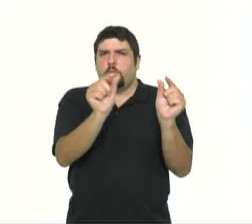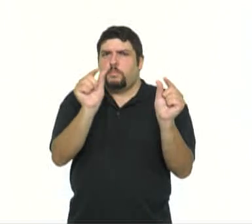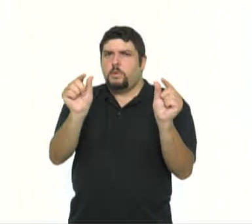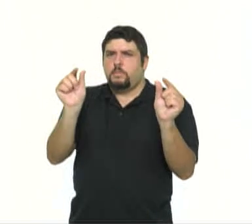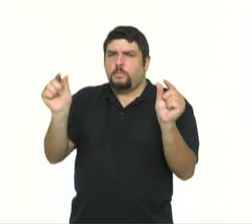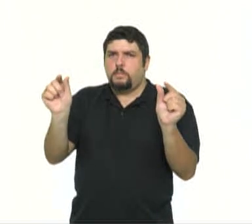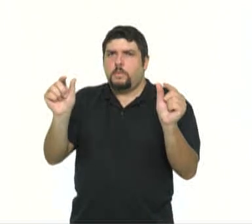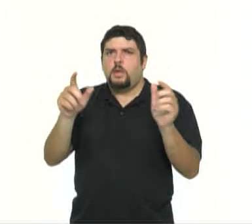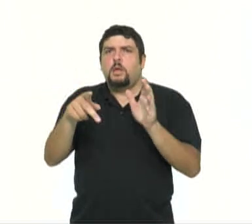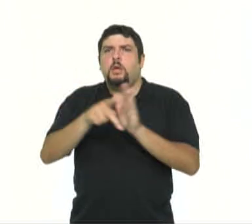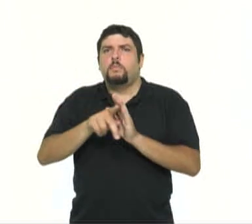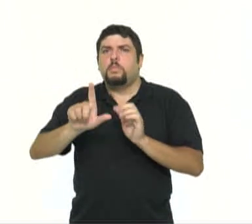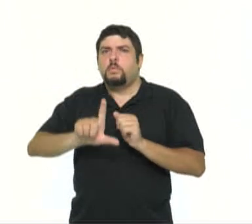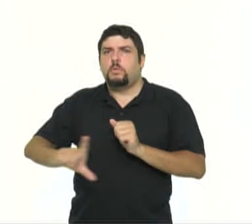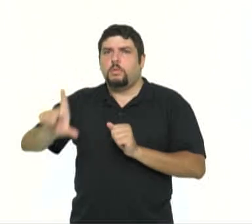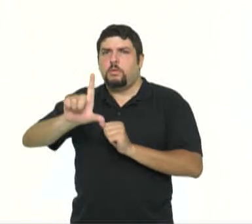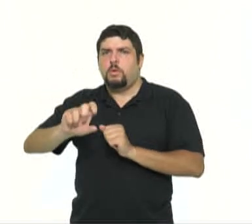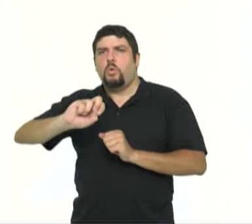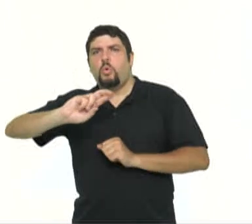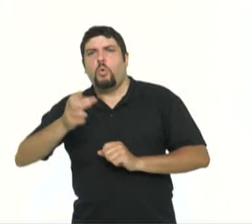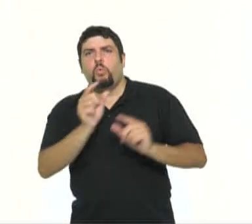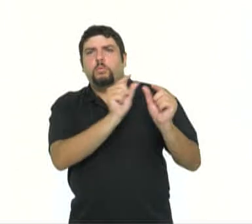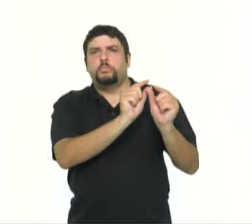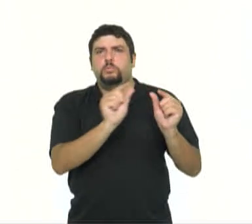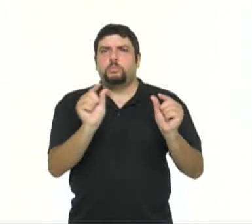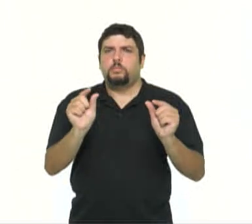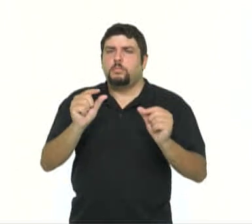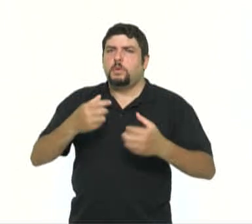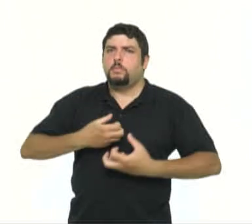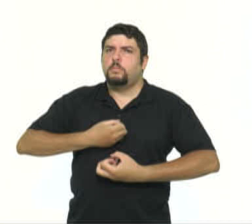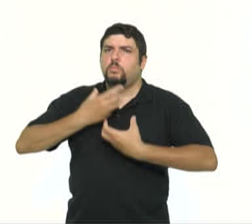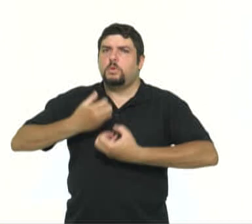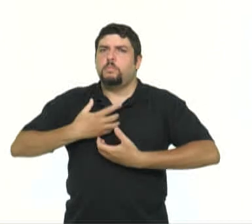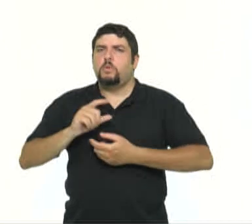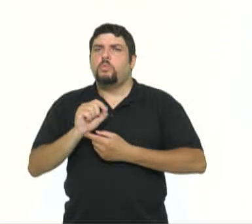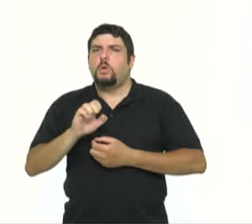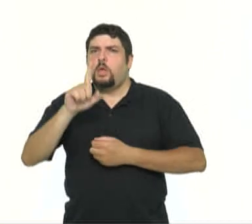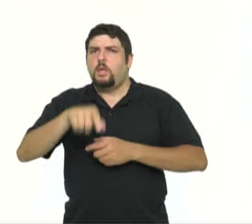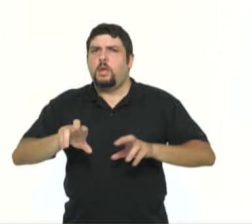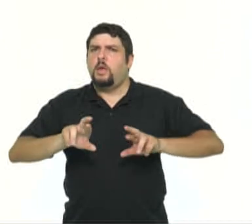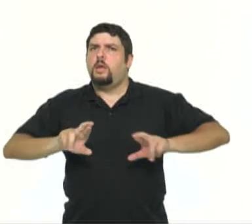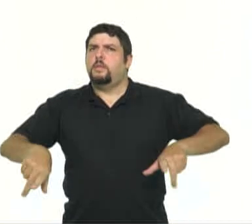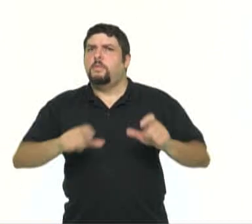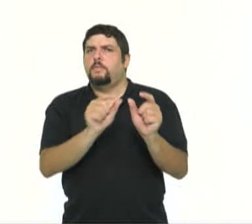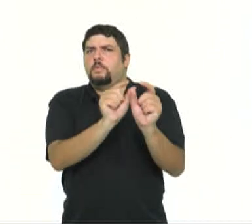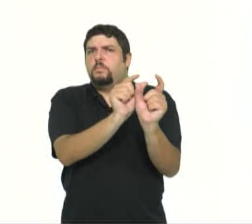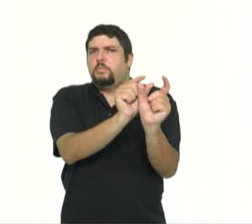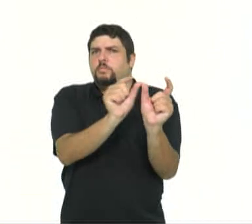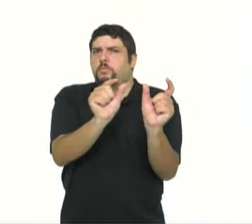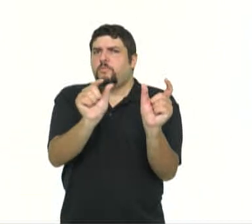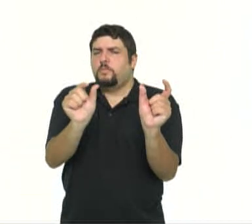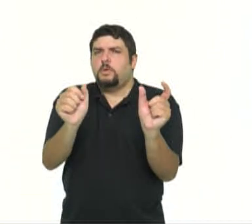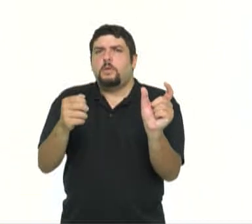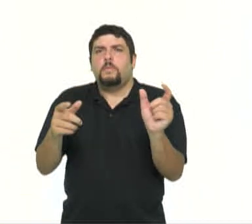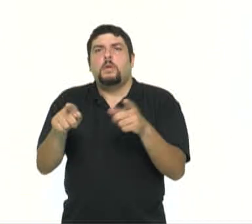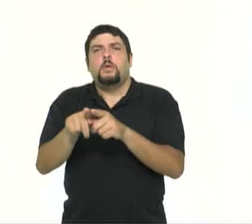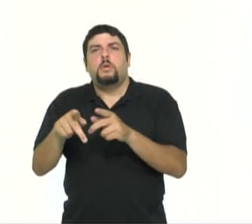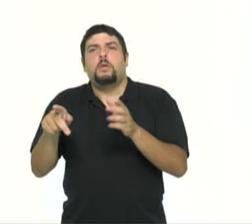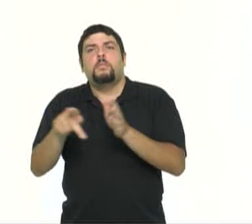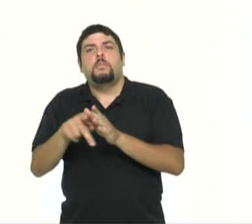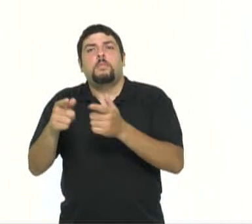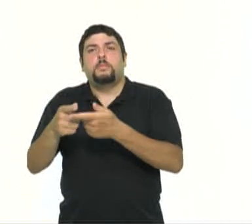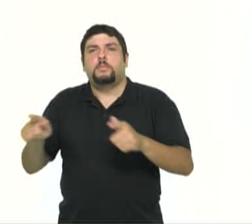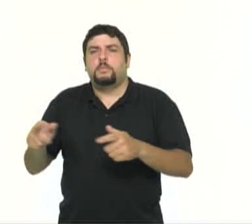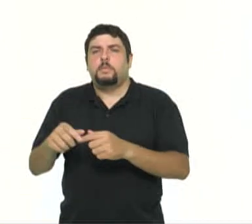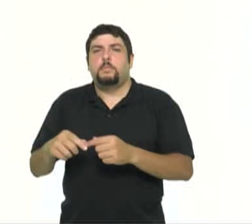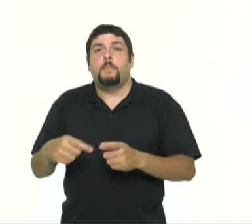ou também podem ser chamadas de poéticas, se distinguem da contagem das sílabas gramaticais. Isso porque,